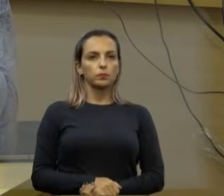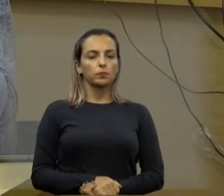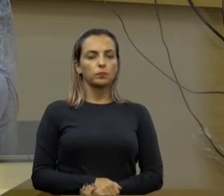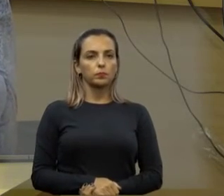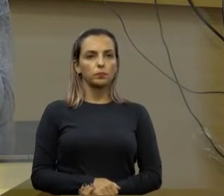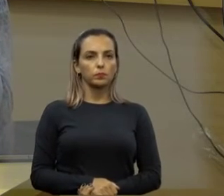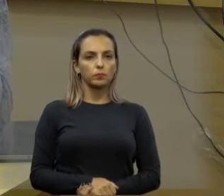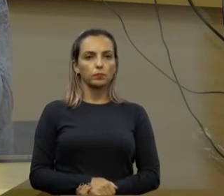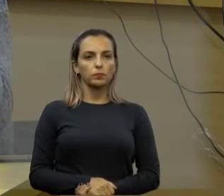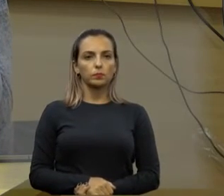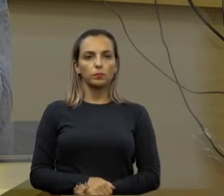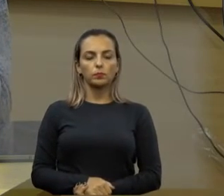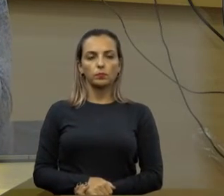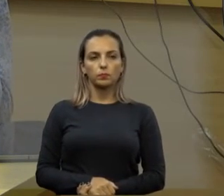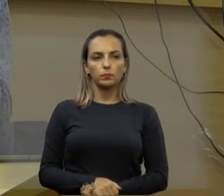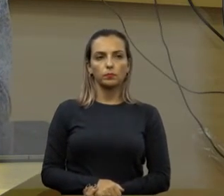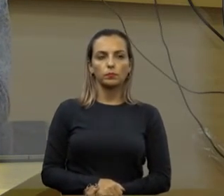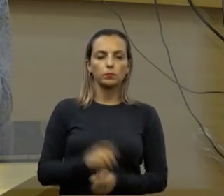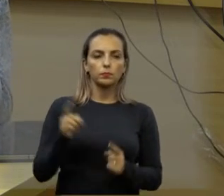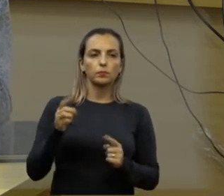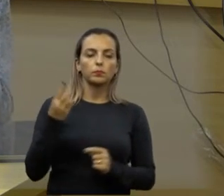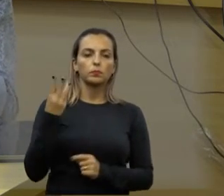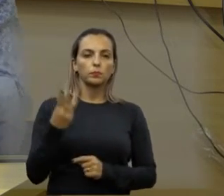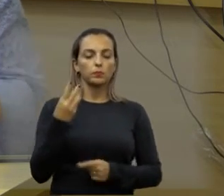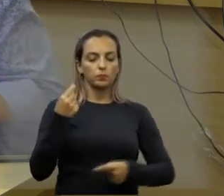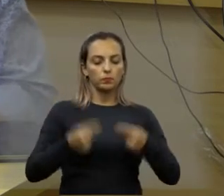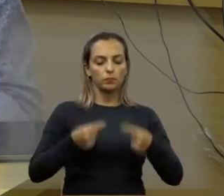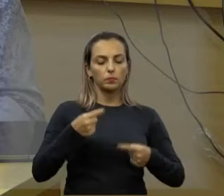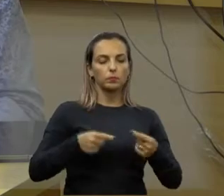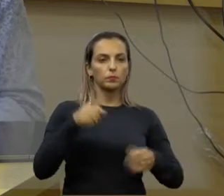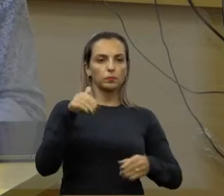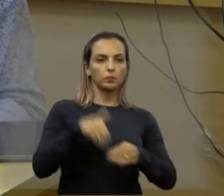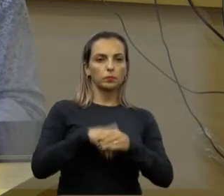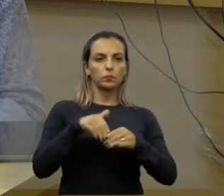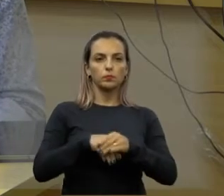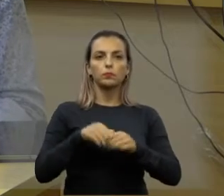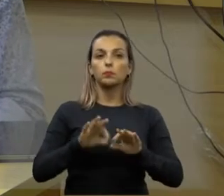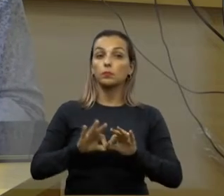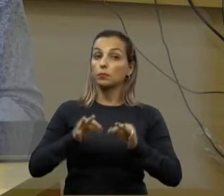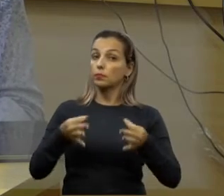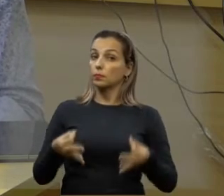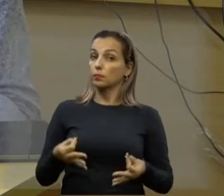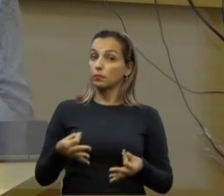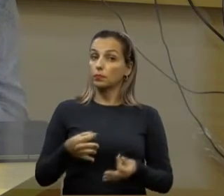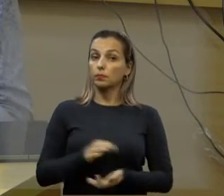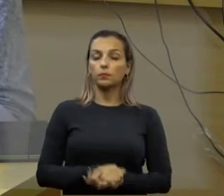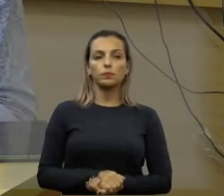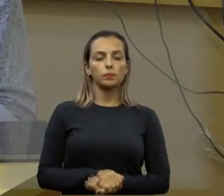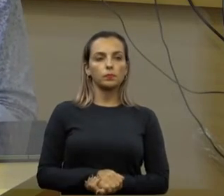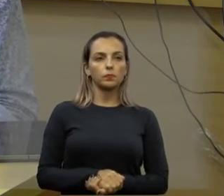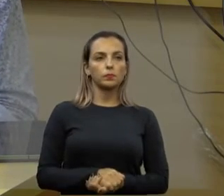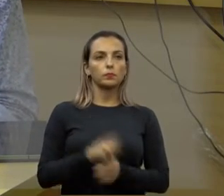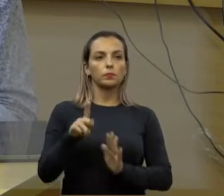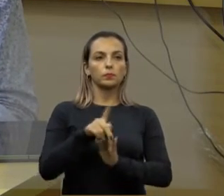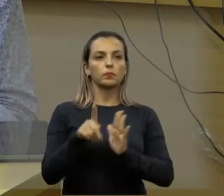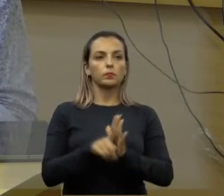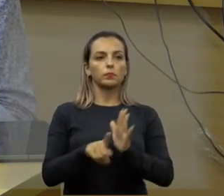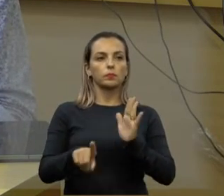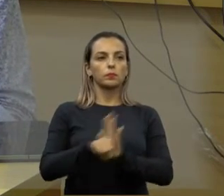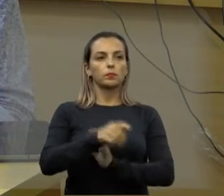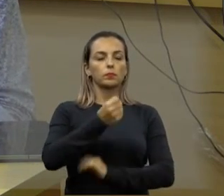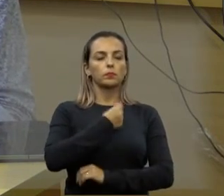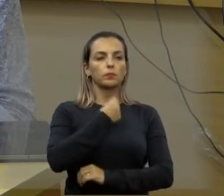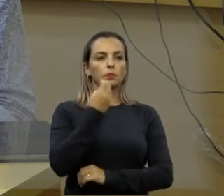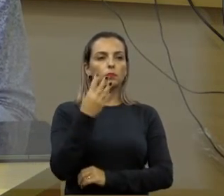é isso e tem número 3 turno único de discussão e votação maioria simples votação simbólica o projeto de lei